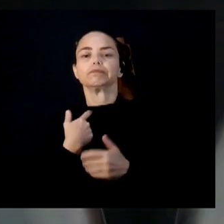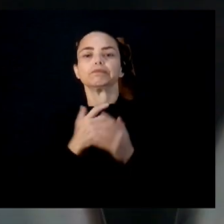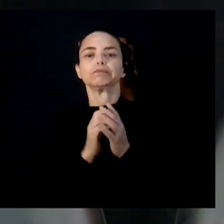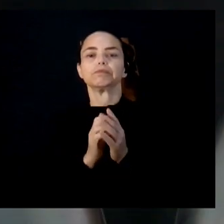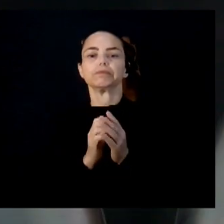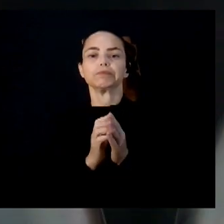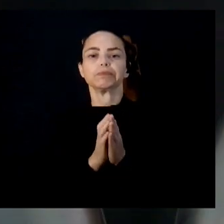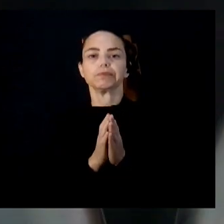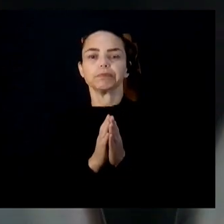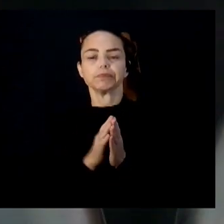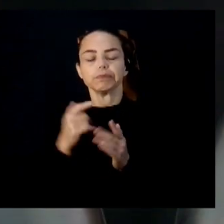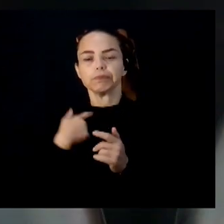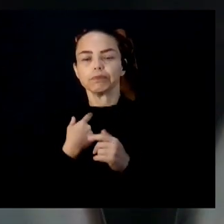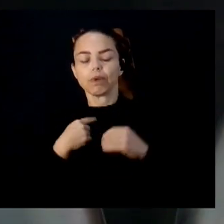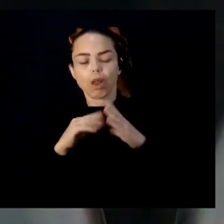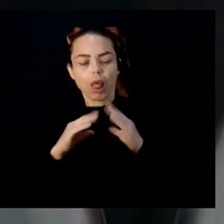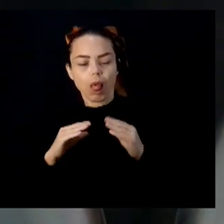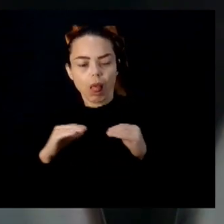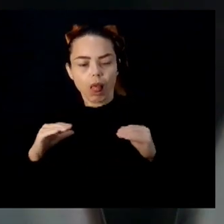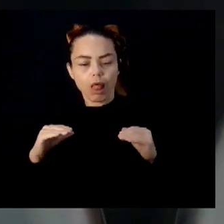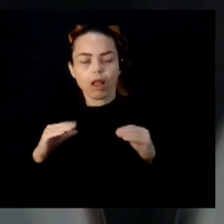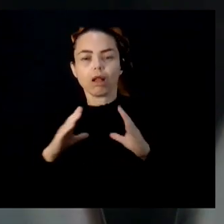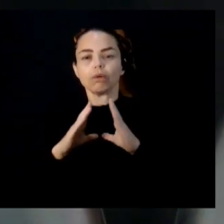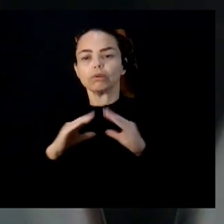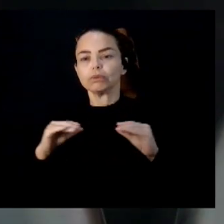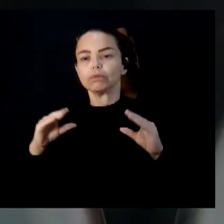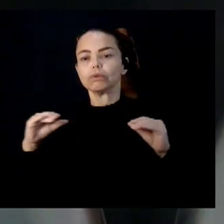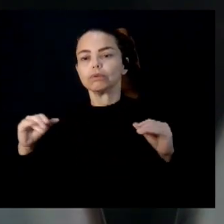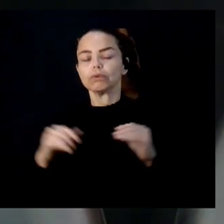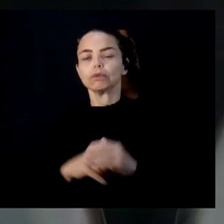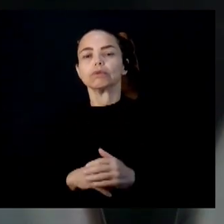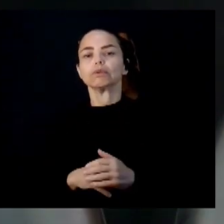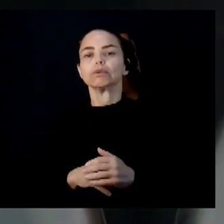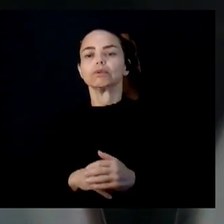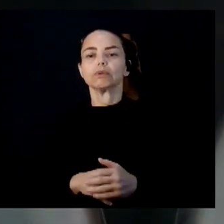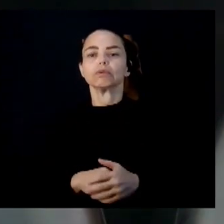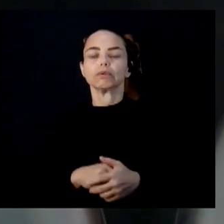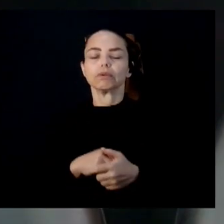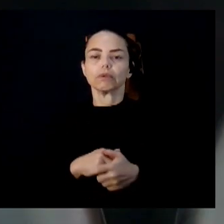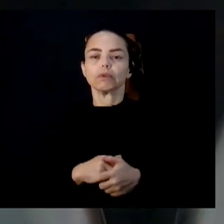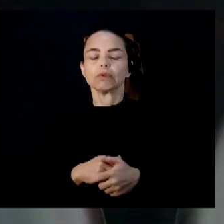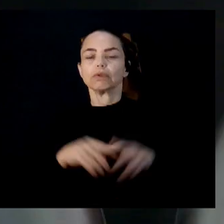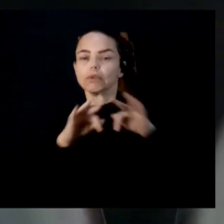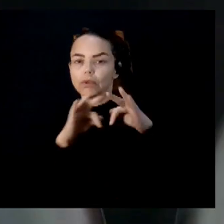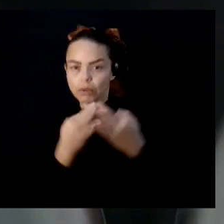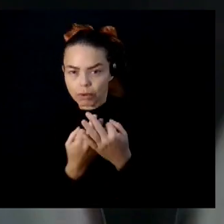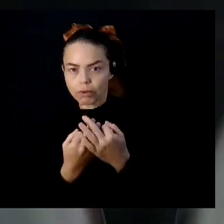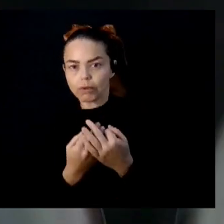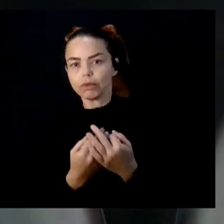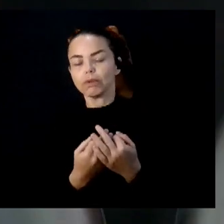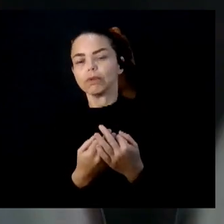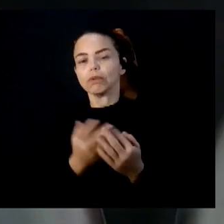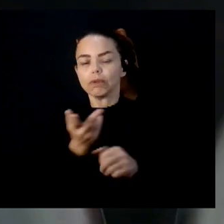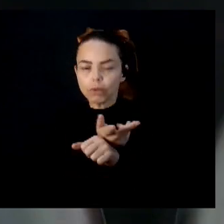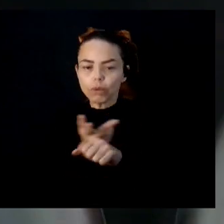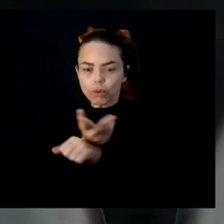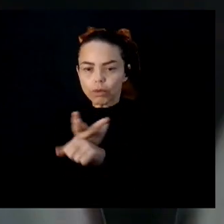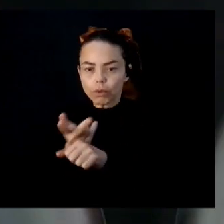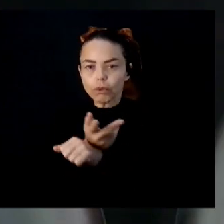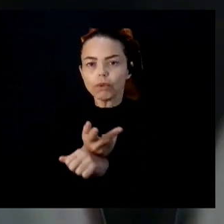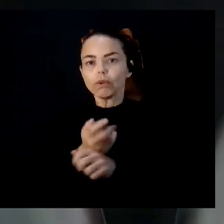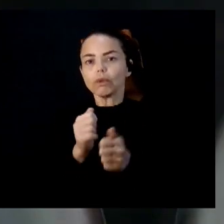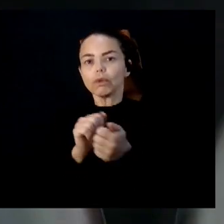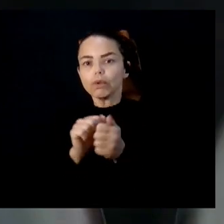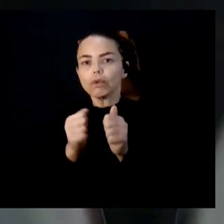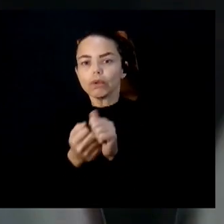numa zona de conforto que é um estado que é familiar, A gente vai buscando se ajeitar nessa zona